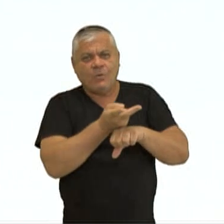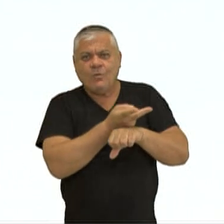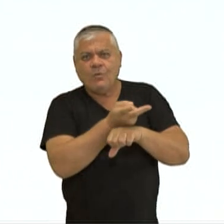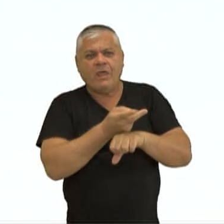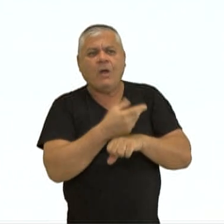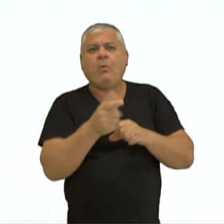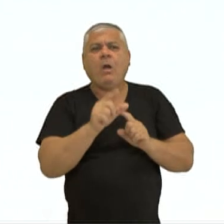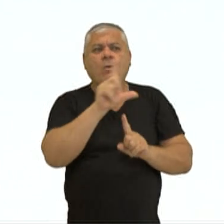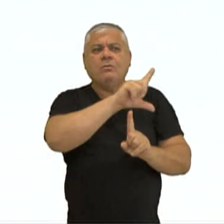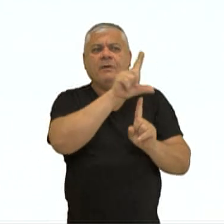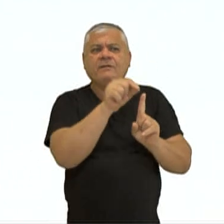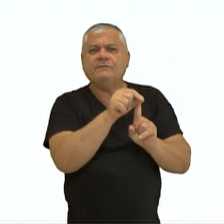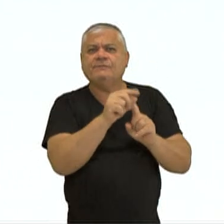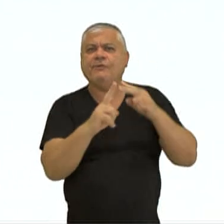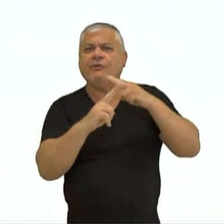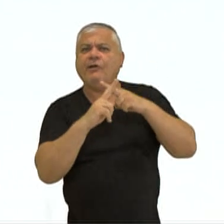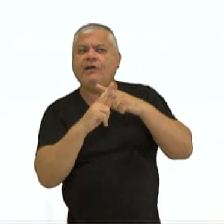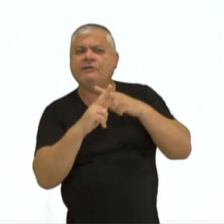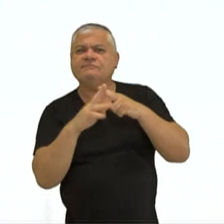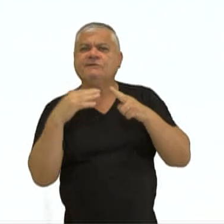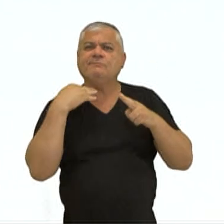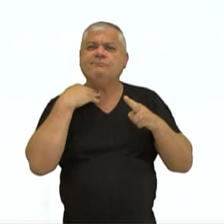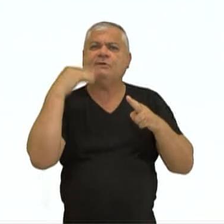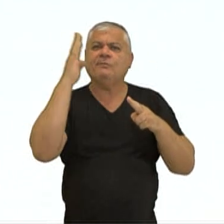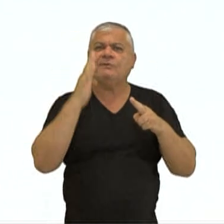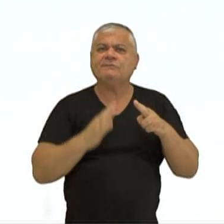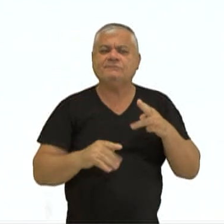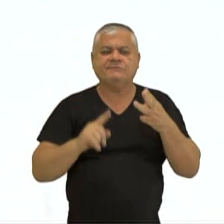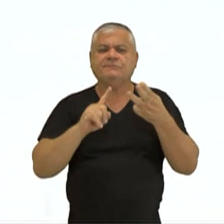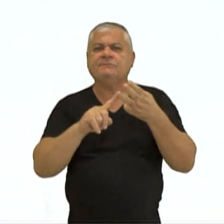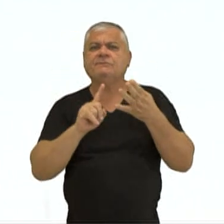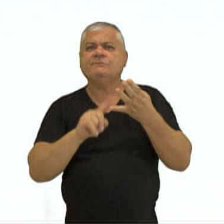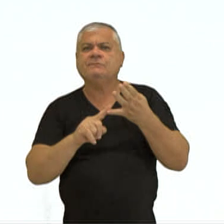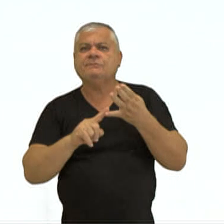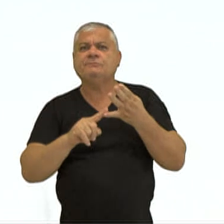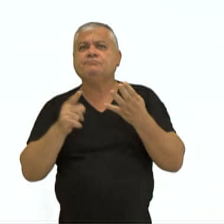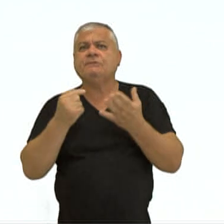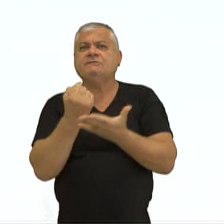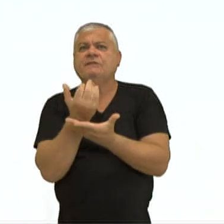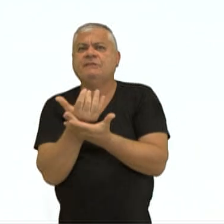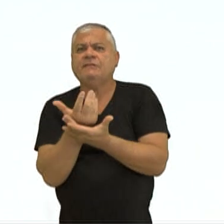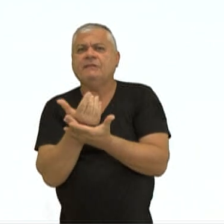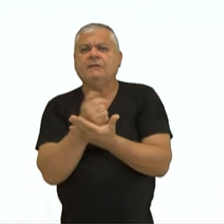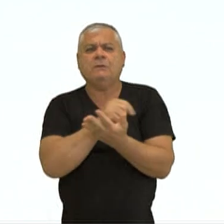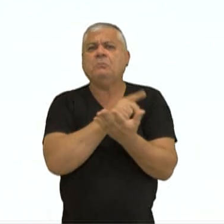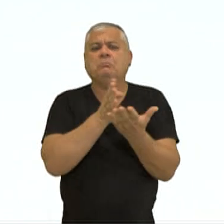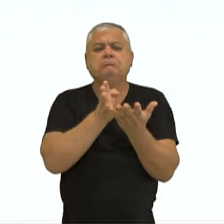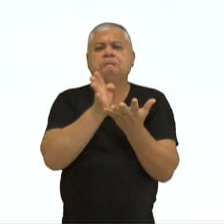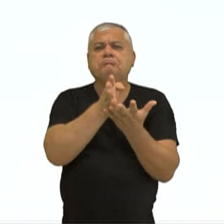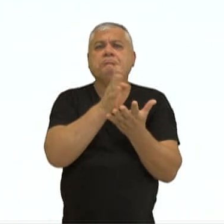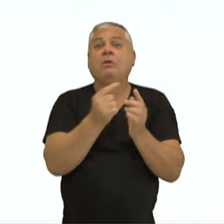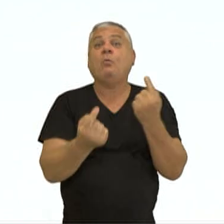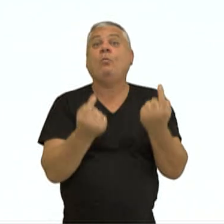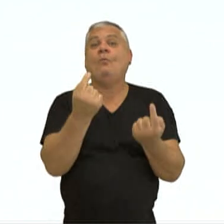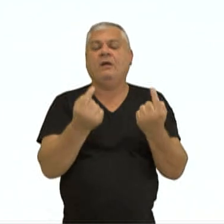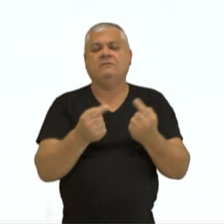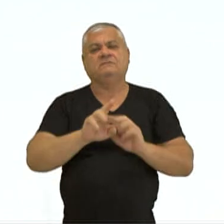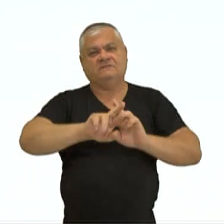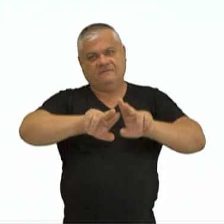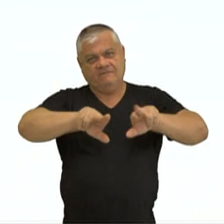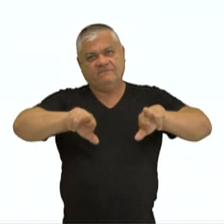qual banco que tem a melhor taxa, por exemplo, se você quer aplicar em renda fixa. Tranquilo? Isso que